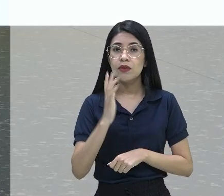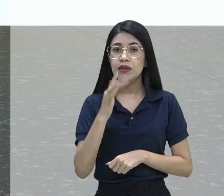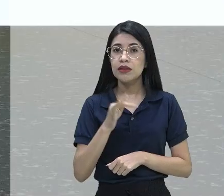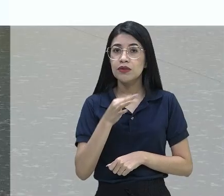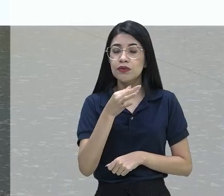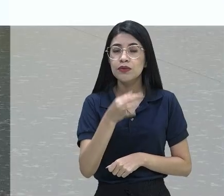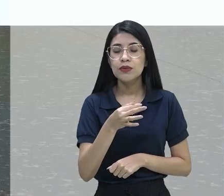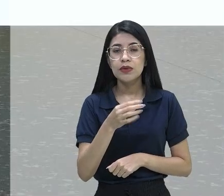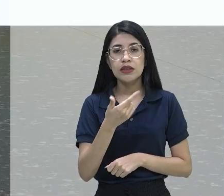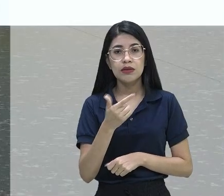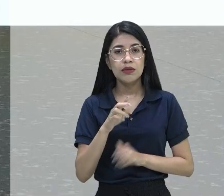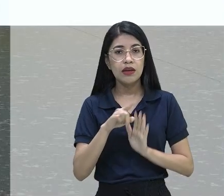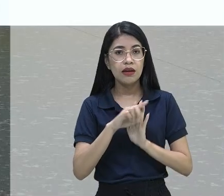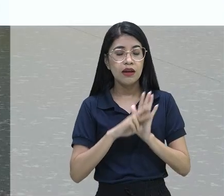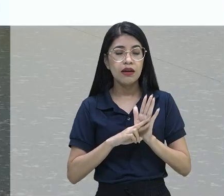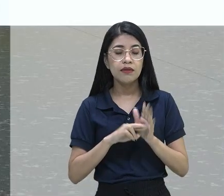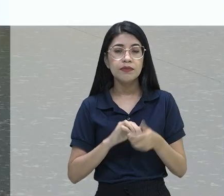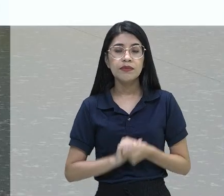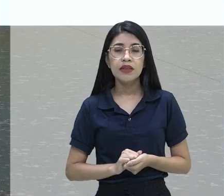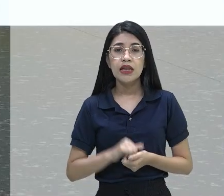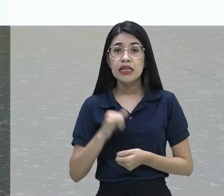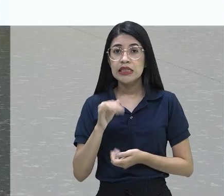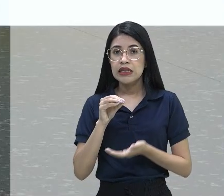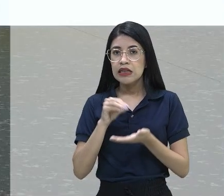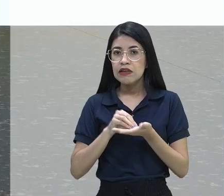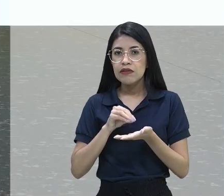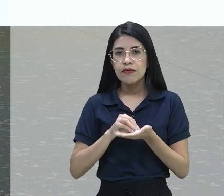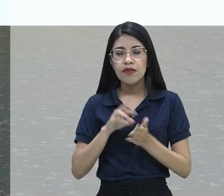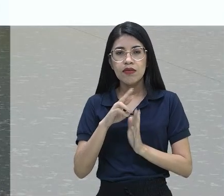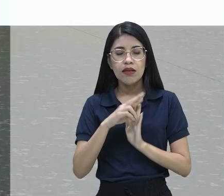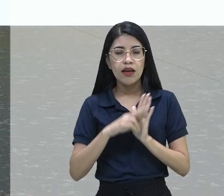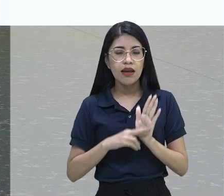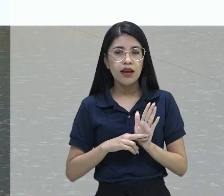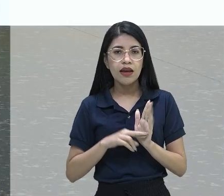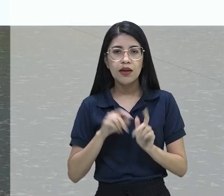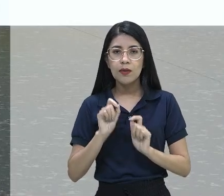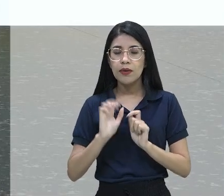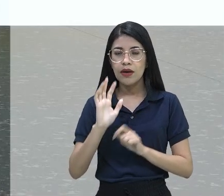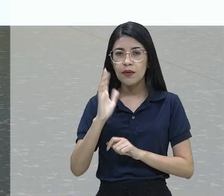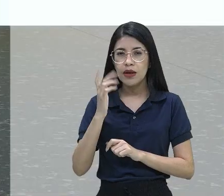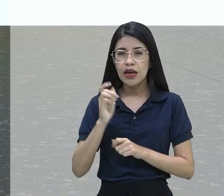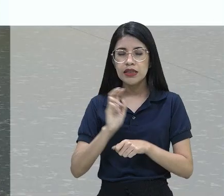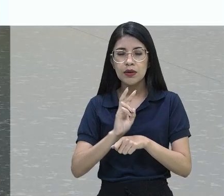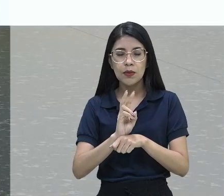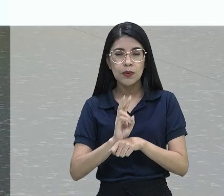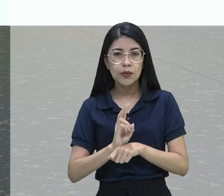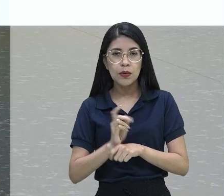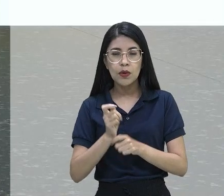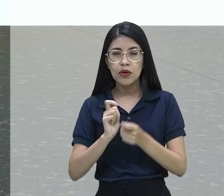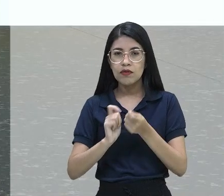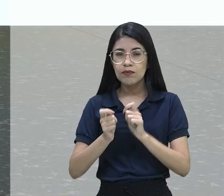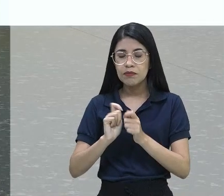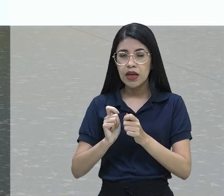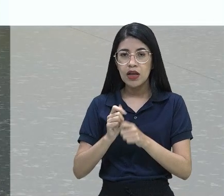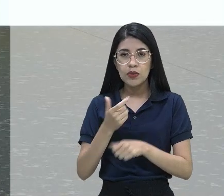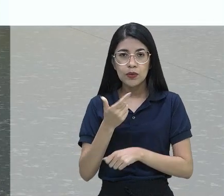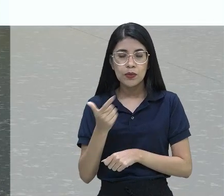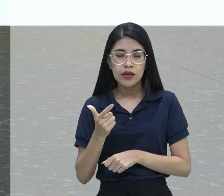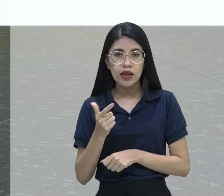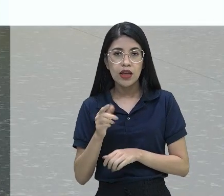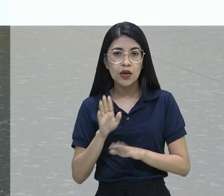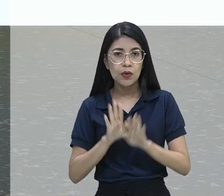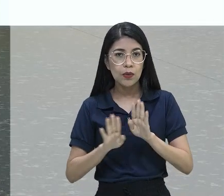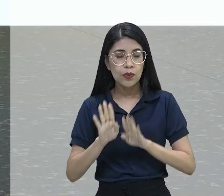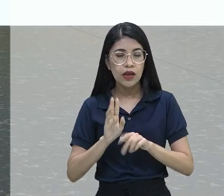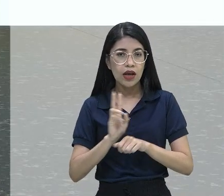para você o seguinte, que a falta de regras, né, controle, de fiscalização, né, e cuidado